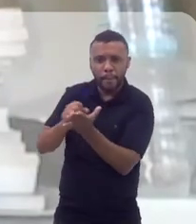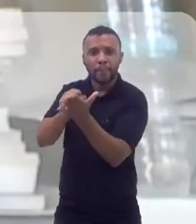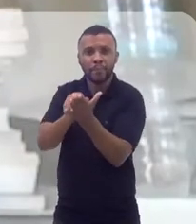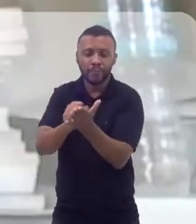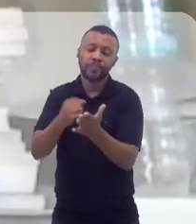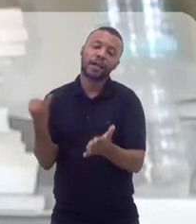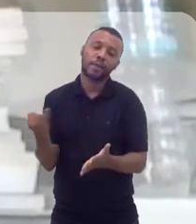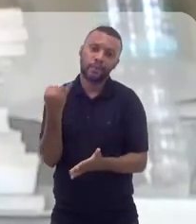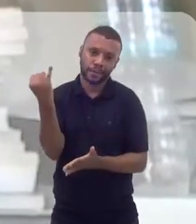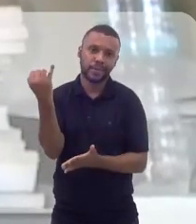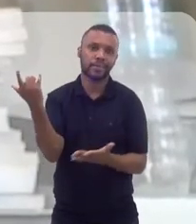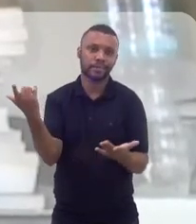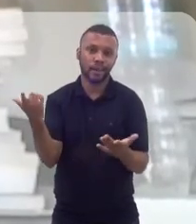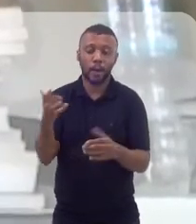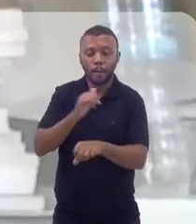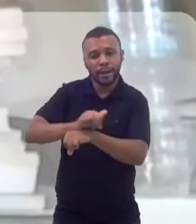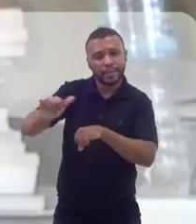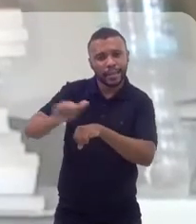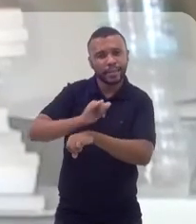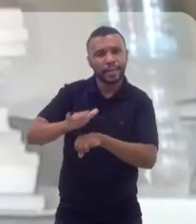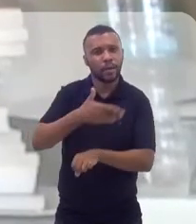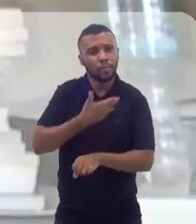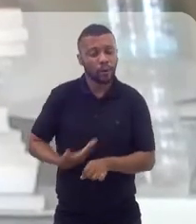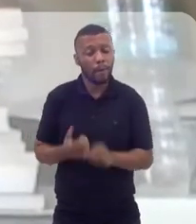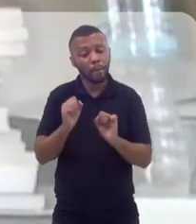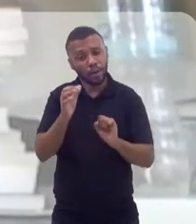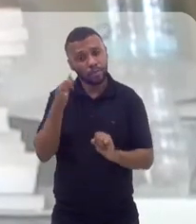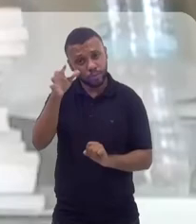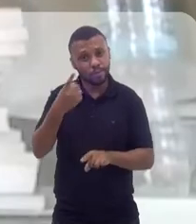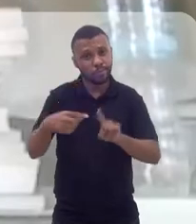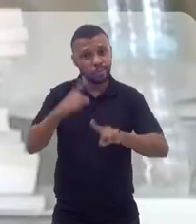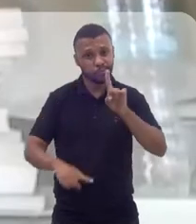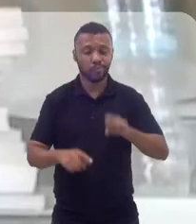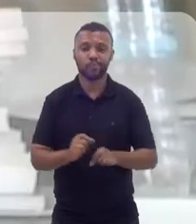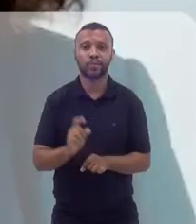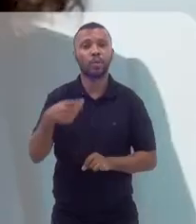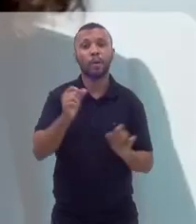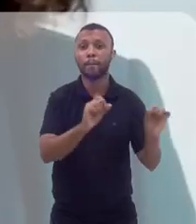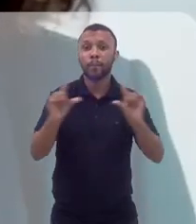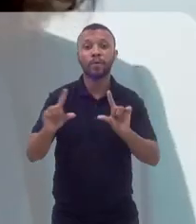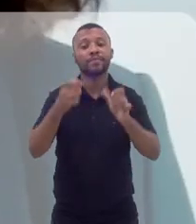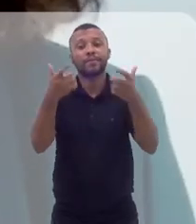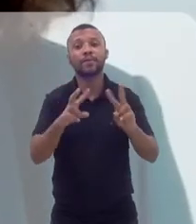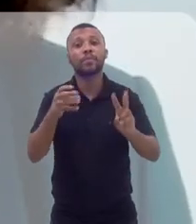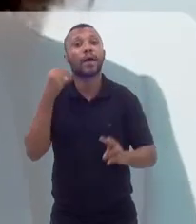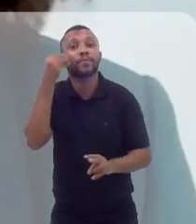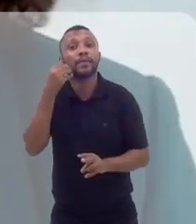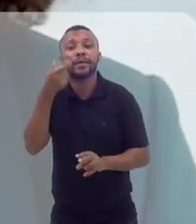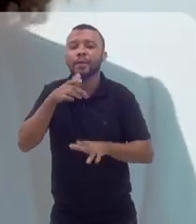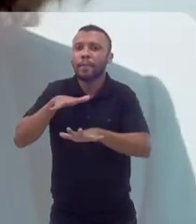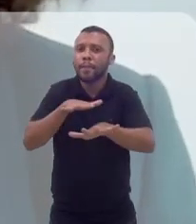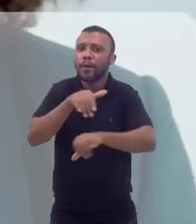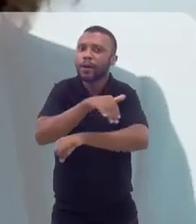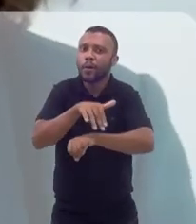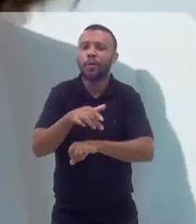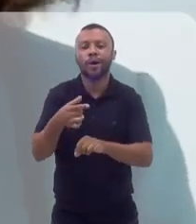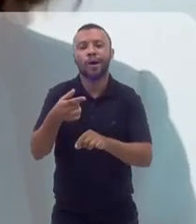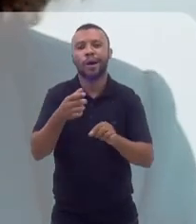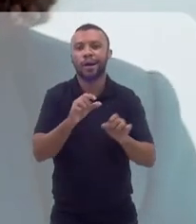Sem dúvida, uma estratégia pública pode ser muito bem sucedida. No próximo bloco, a gente vai falar sobre a experiência